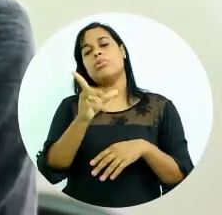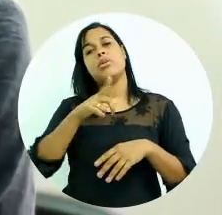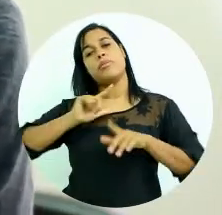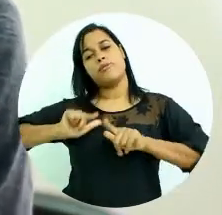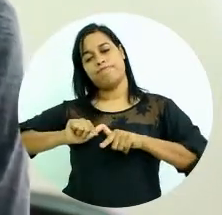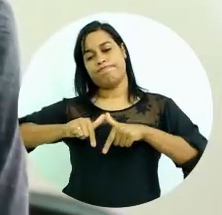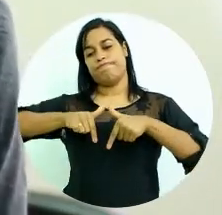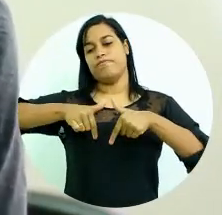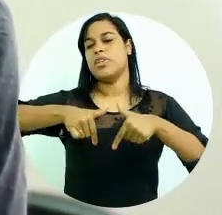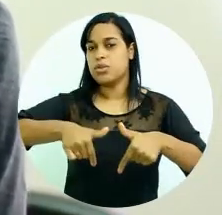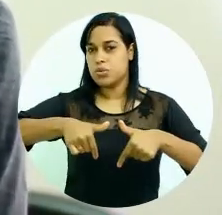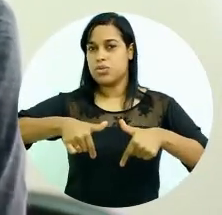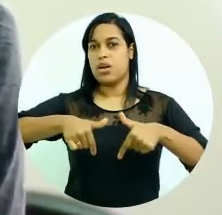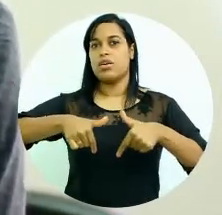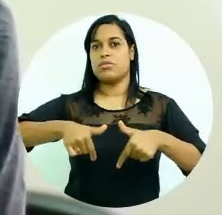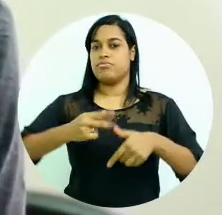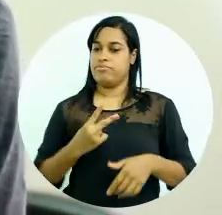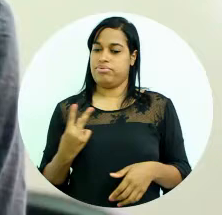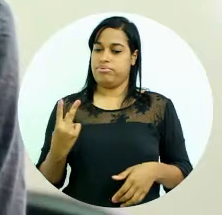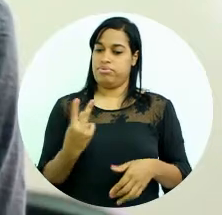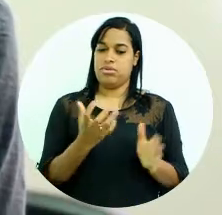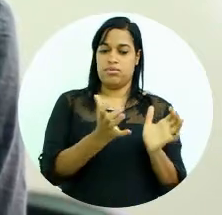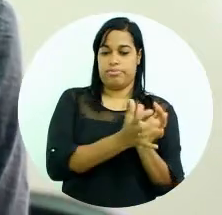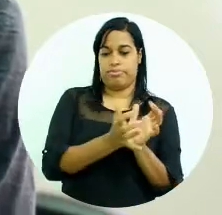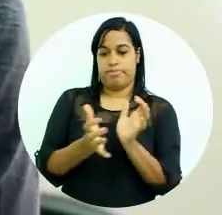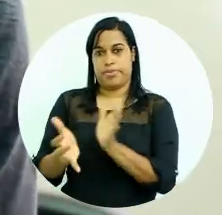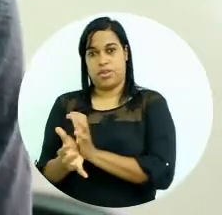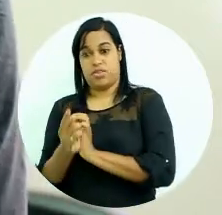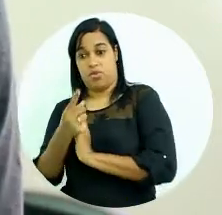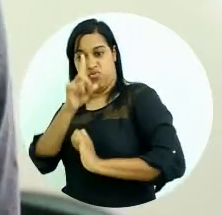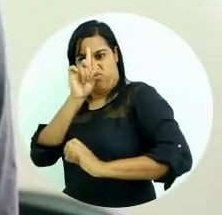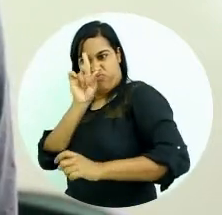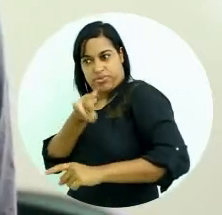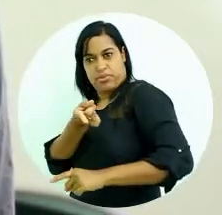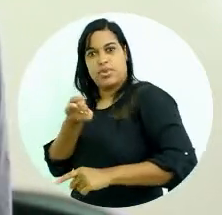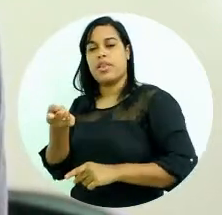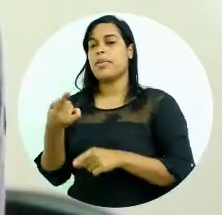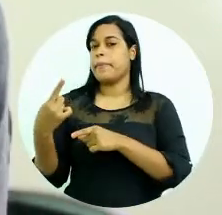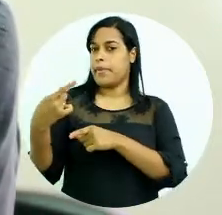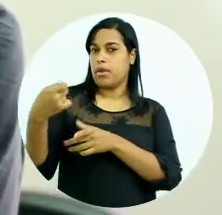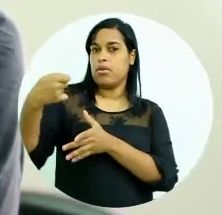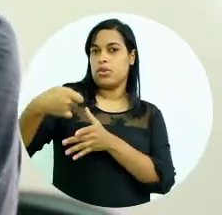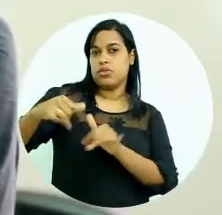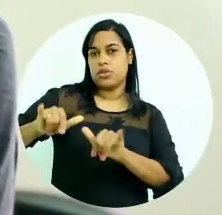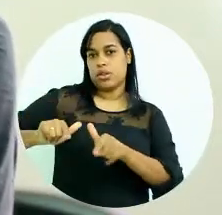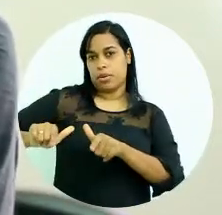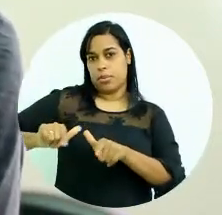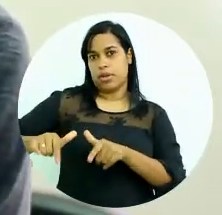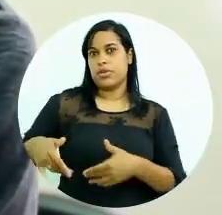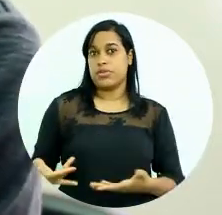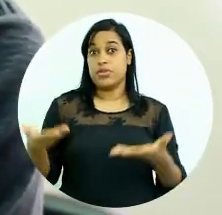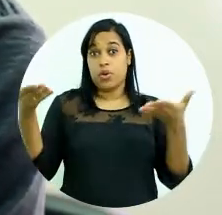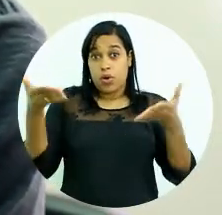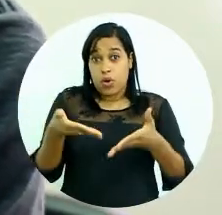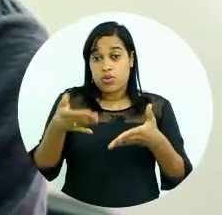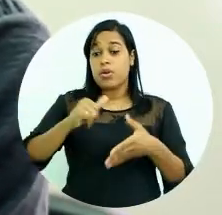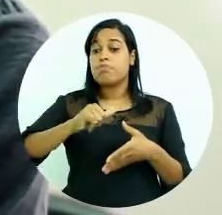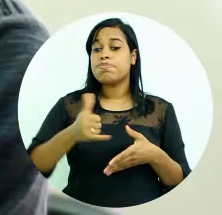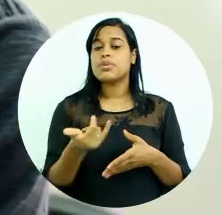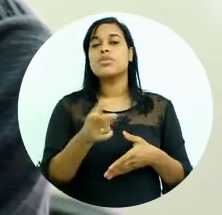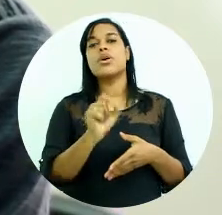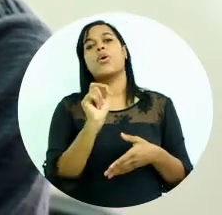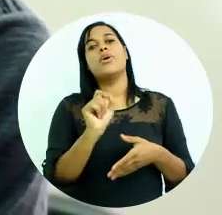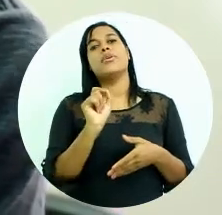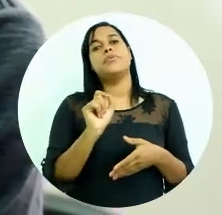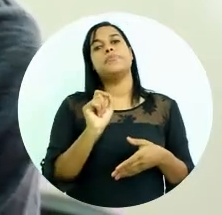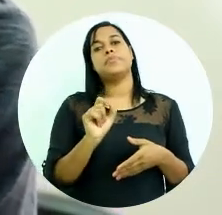sempre houve uma luta de classes entre os dominadores e os dominados. E a opção que Karl